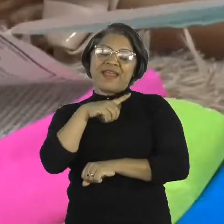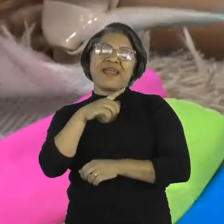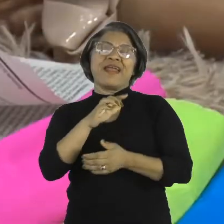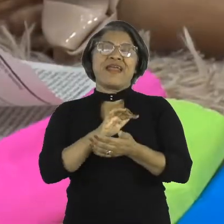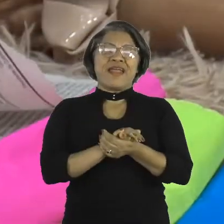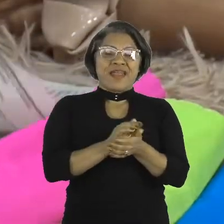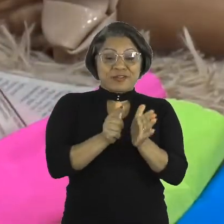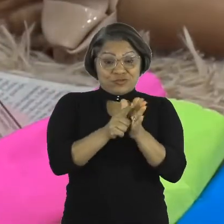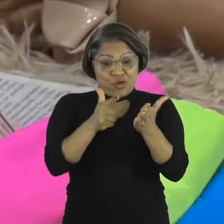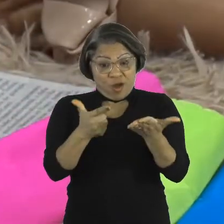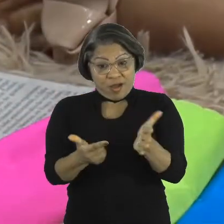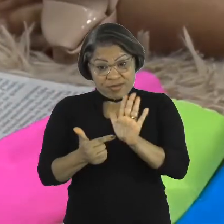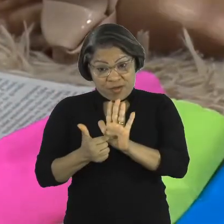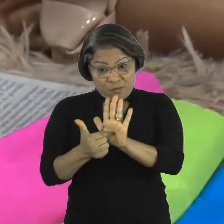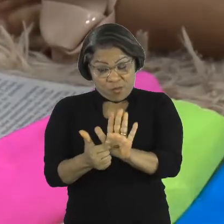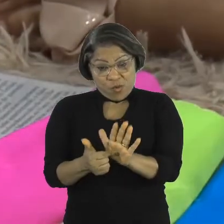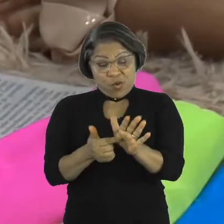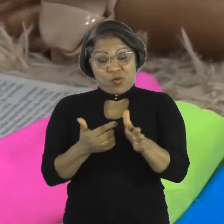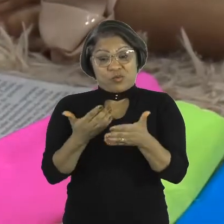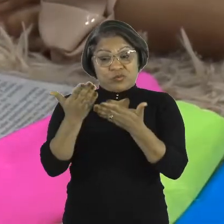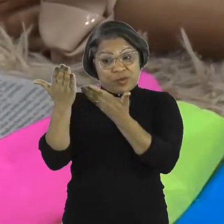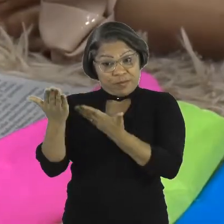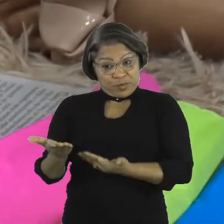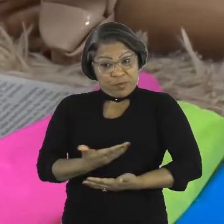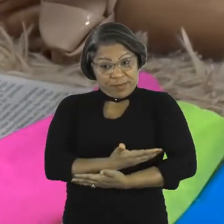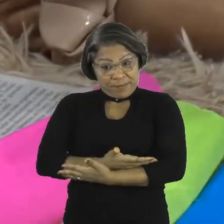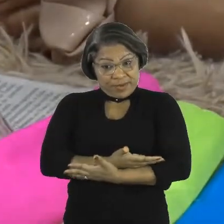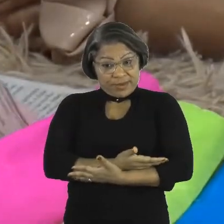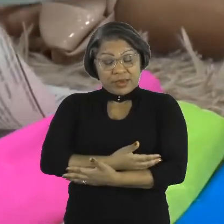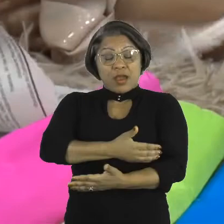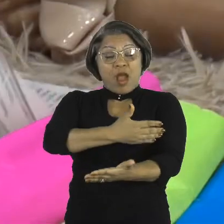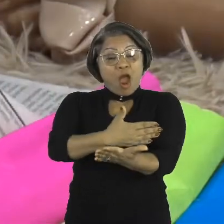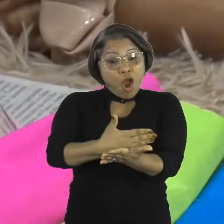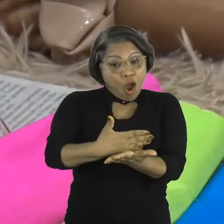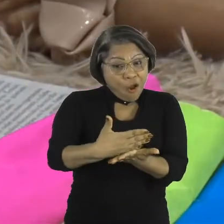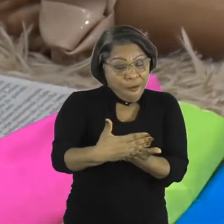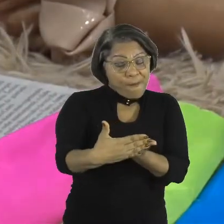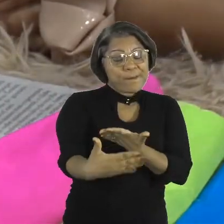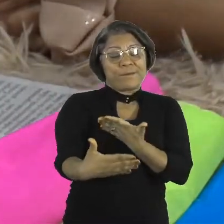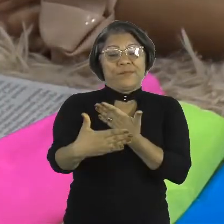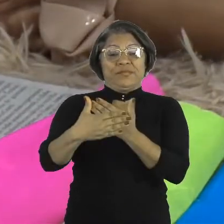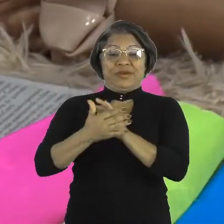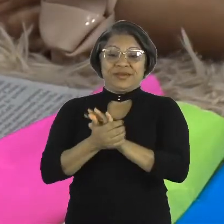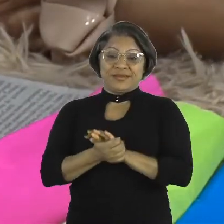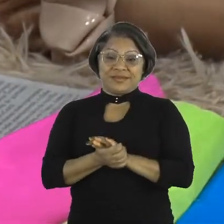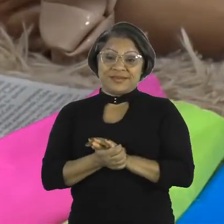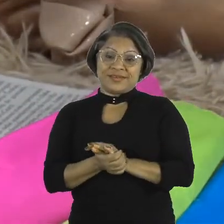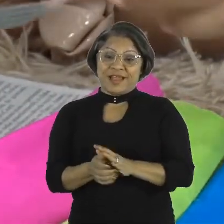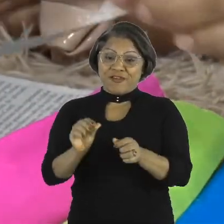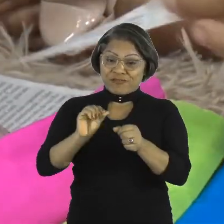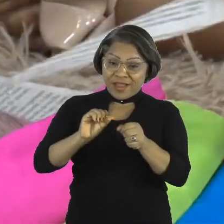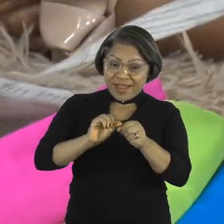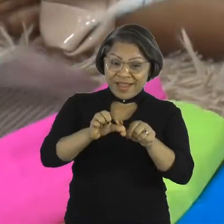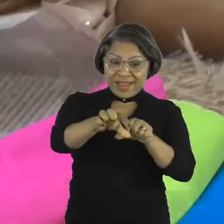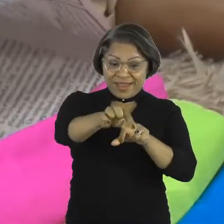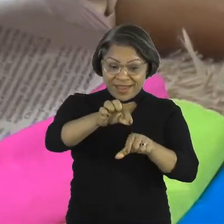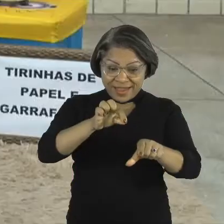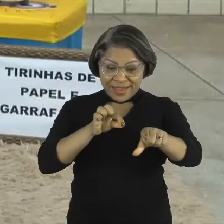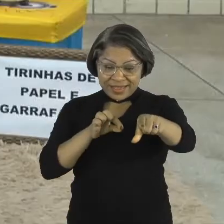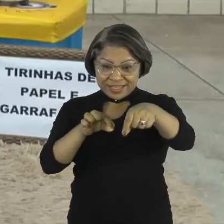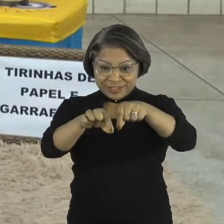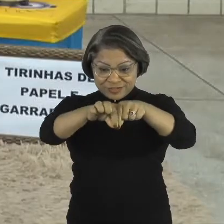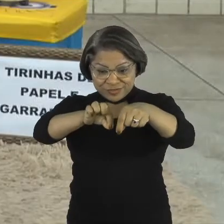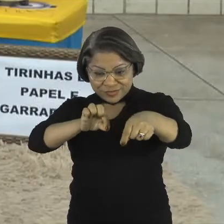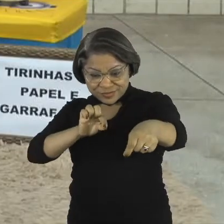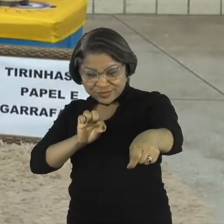jornal para ele, ó, e comece a fazer as tirinhas junto com o